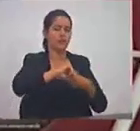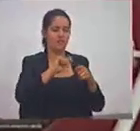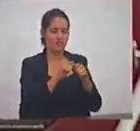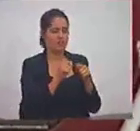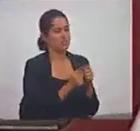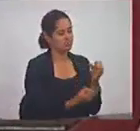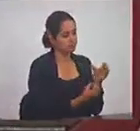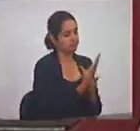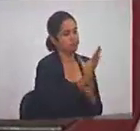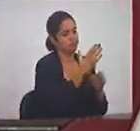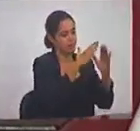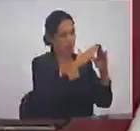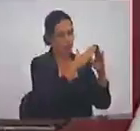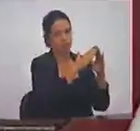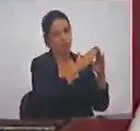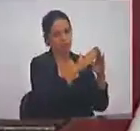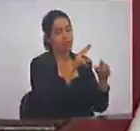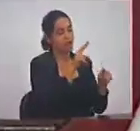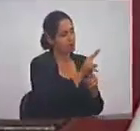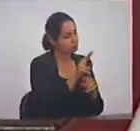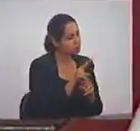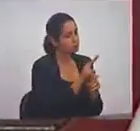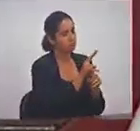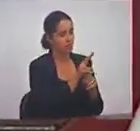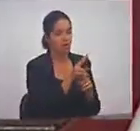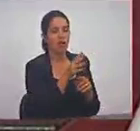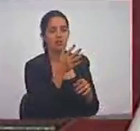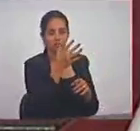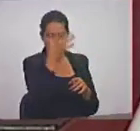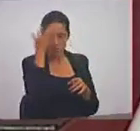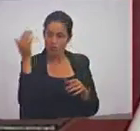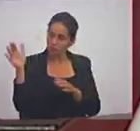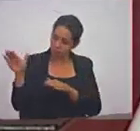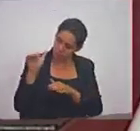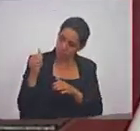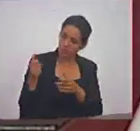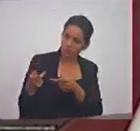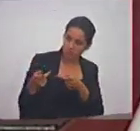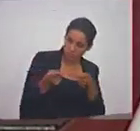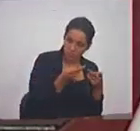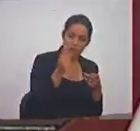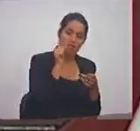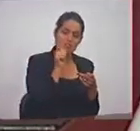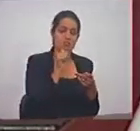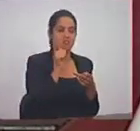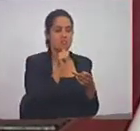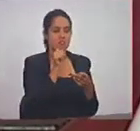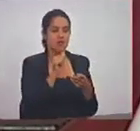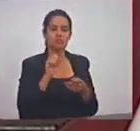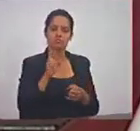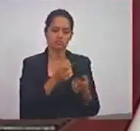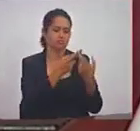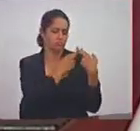Apoio no município de Barretos e convidaram a senhora Ilza Pontes para ser a responsável pelo acolhimento